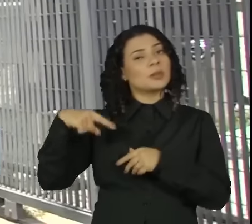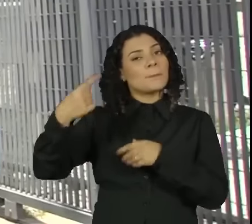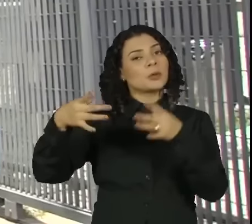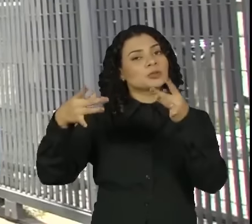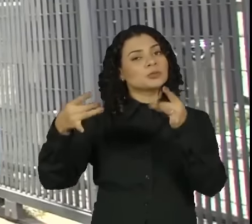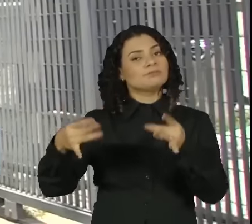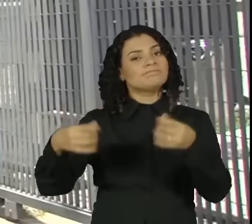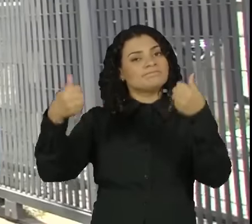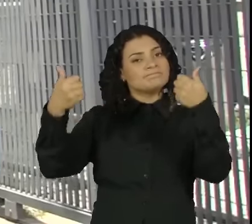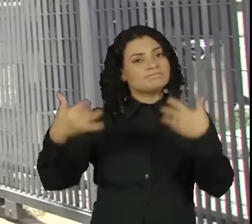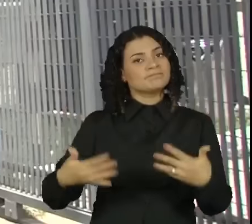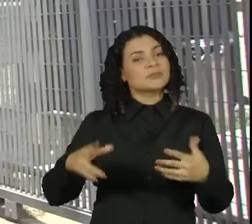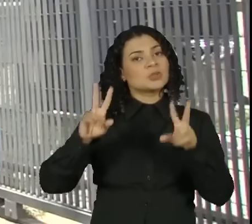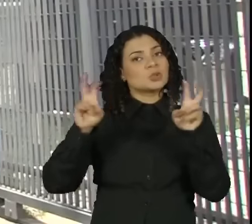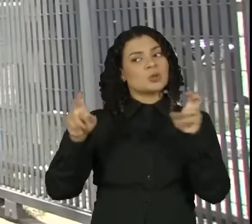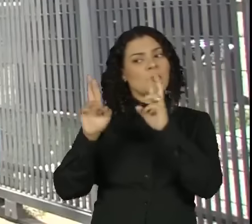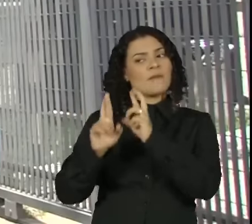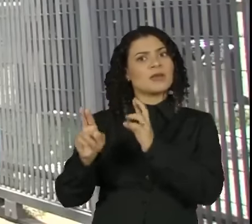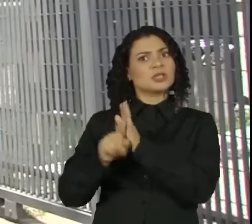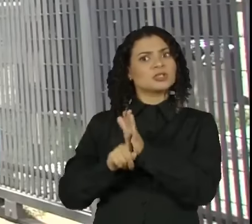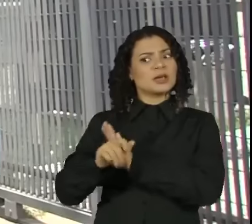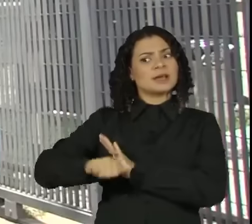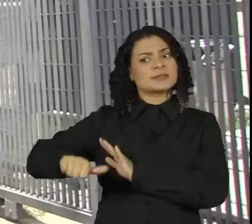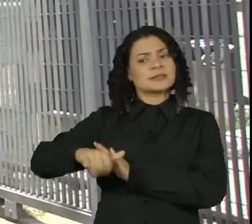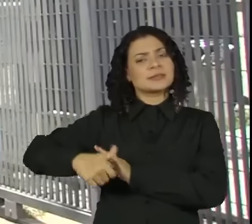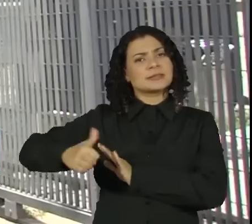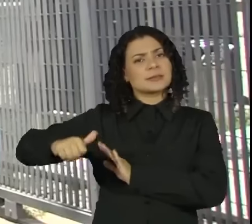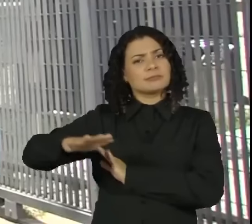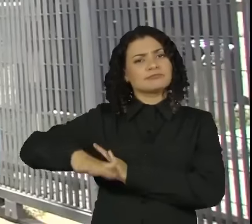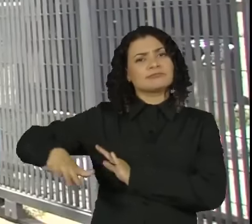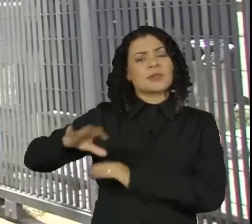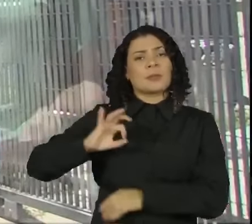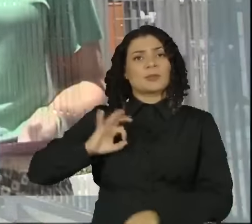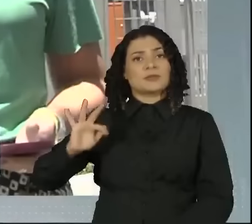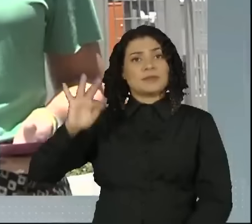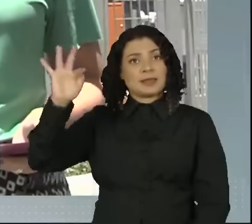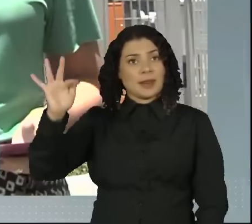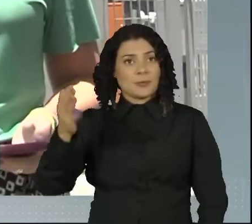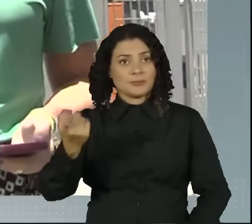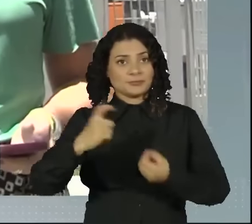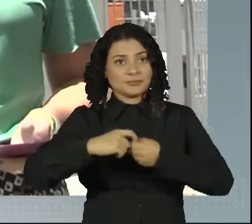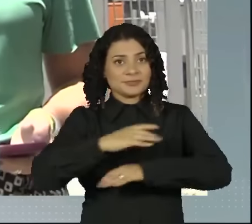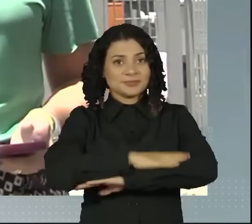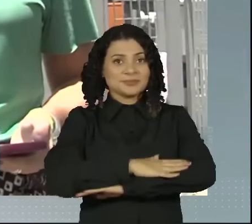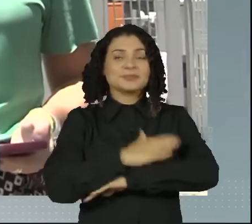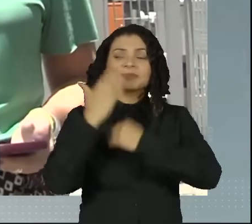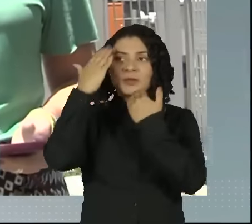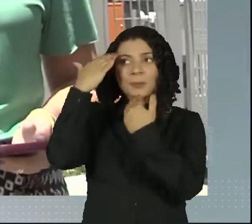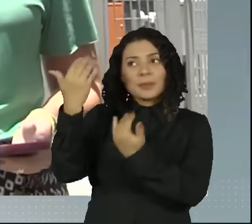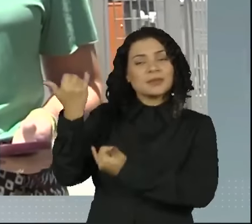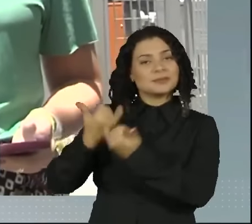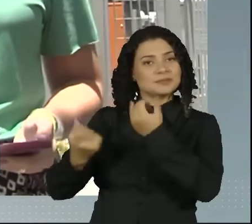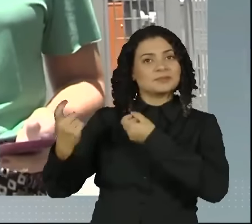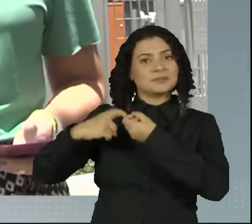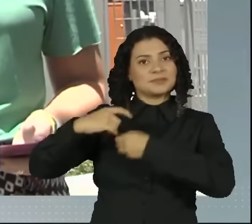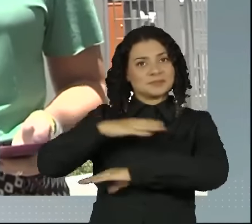detalhamento completo sobre essa mega operação da Polícia Federal, Aldo. Tá certo, Adriana, já já você volta. Obrigado.